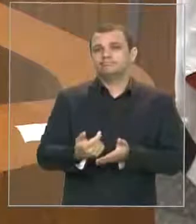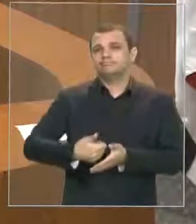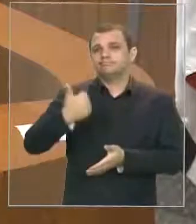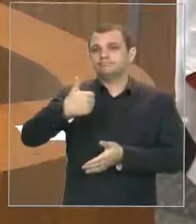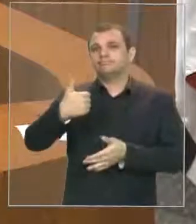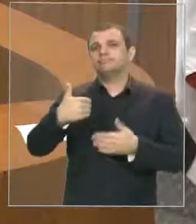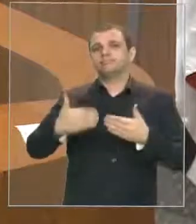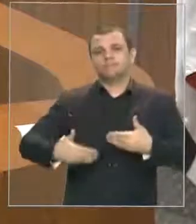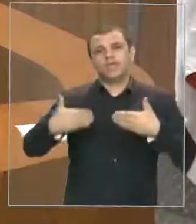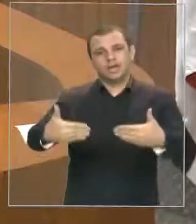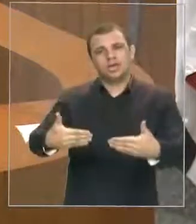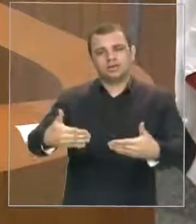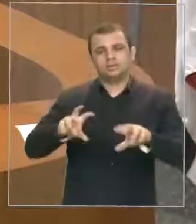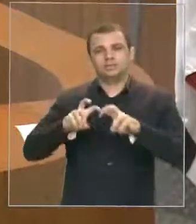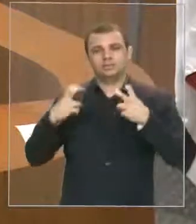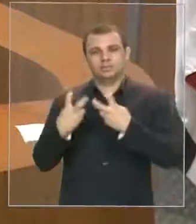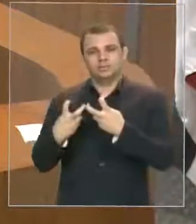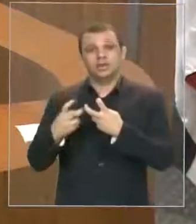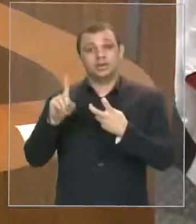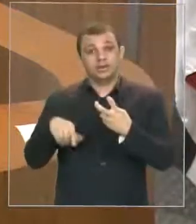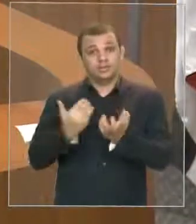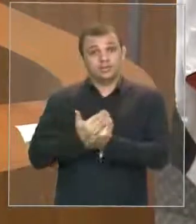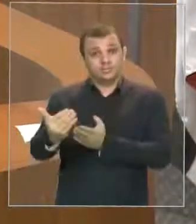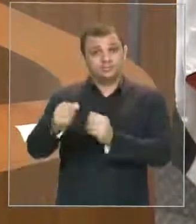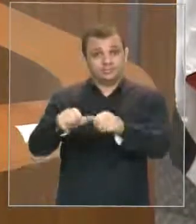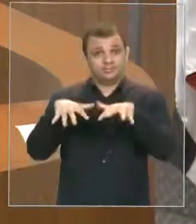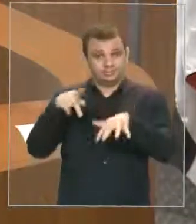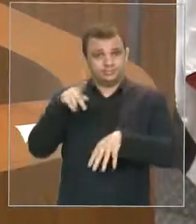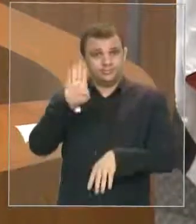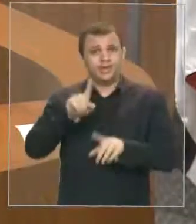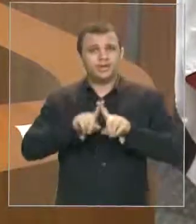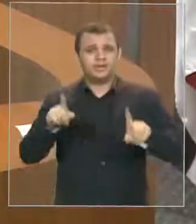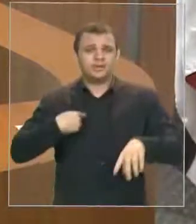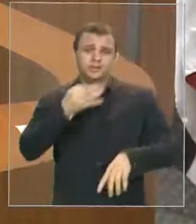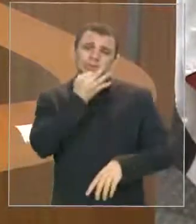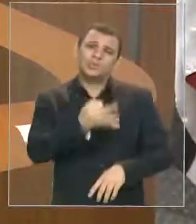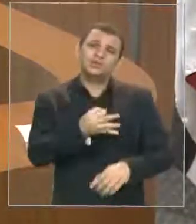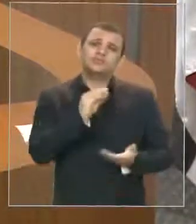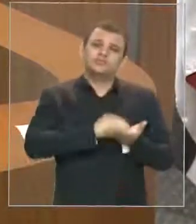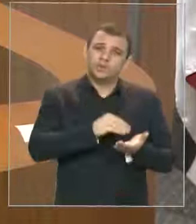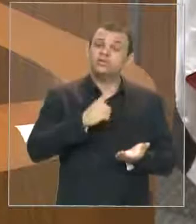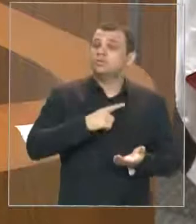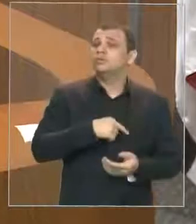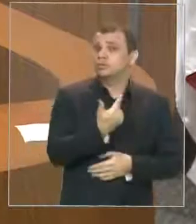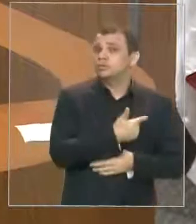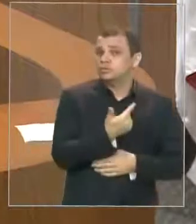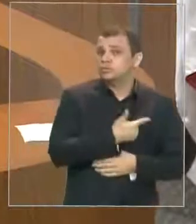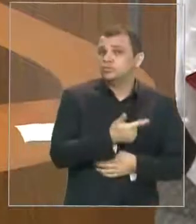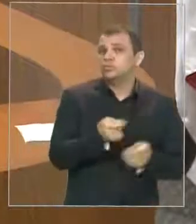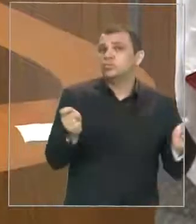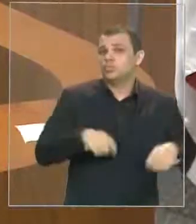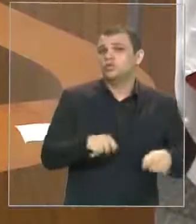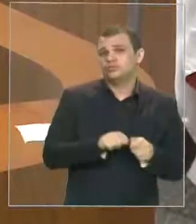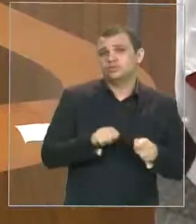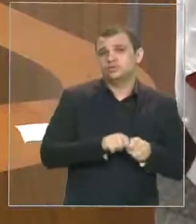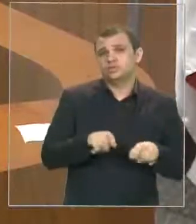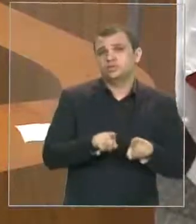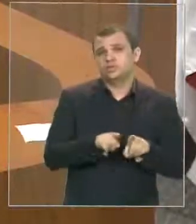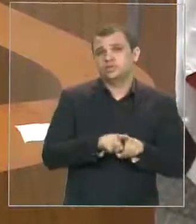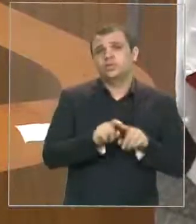comissão especial foi a realização da audiência pública. Mas acho que existe um segundo espaço importante, que é